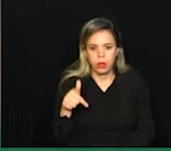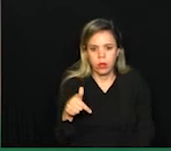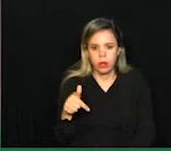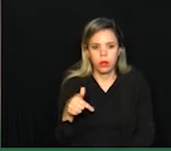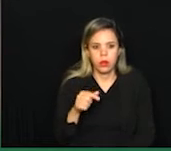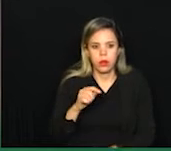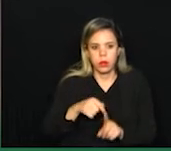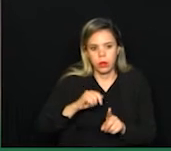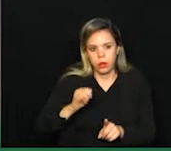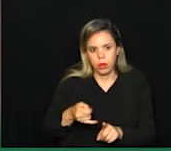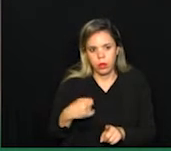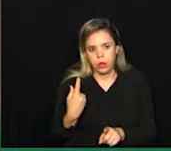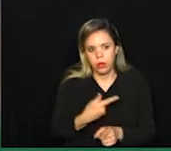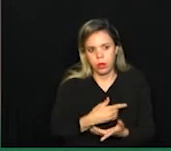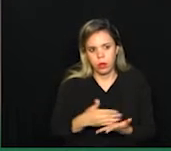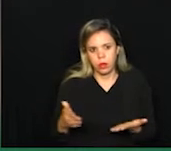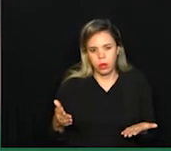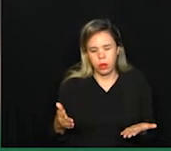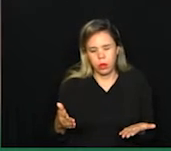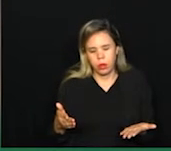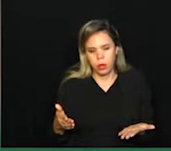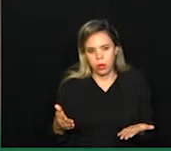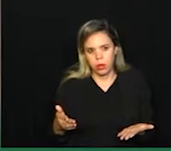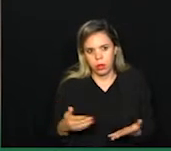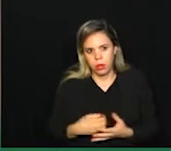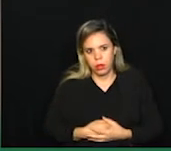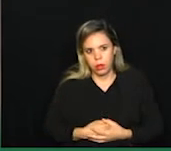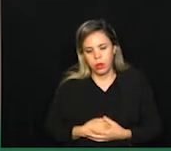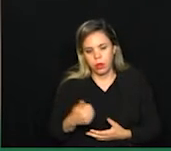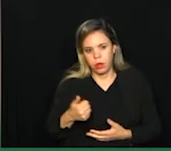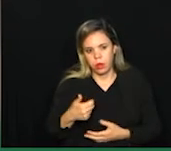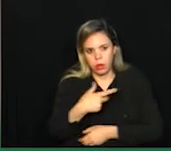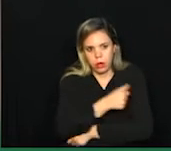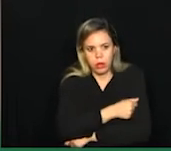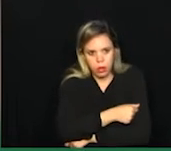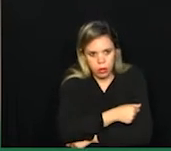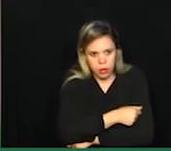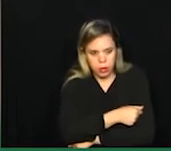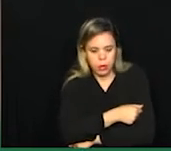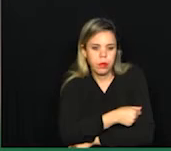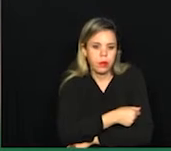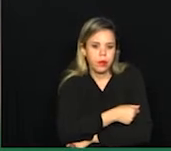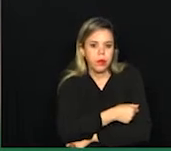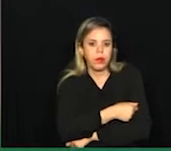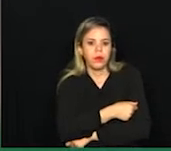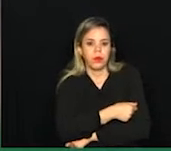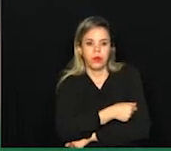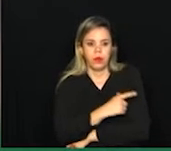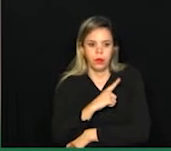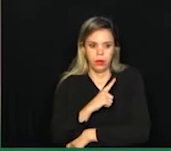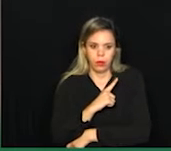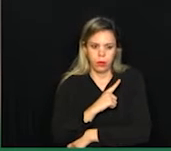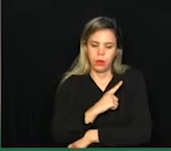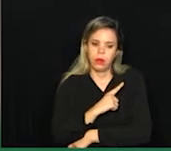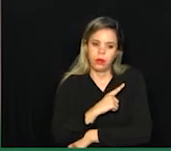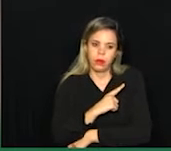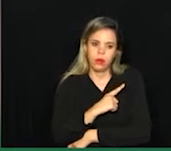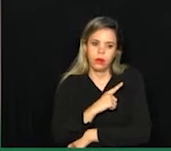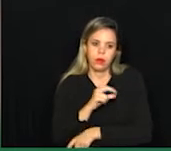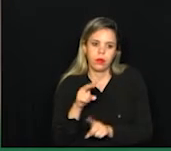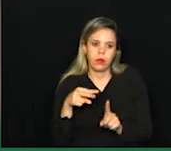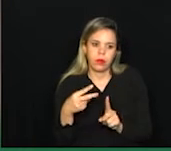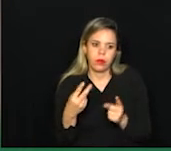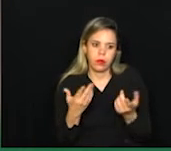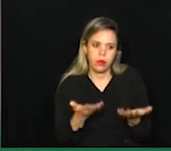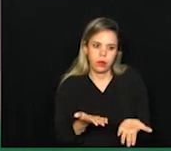de janeiro, quando nós iniciamos, governador, a primeira vacina que nós fizemos ali, e aquela